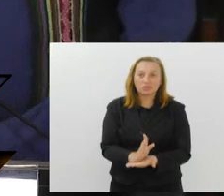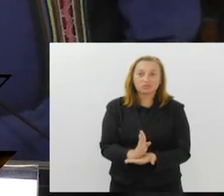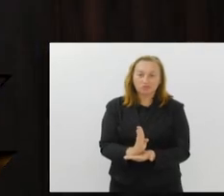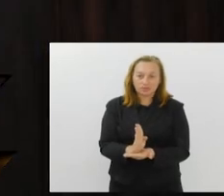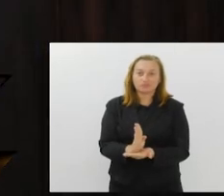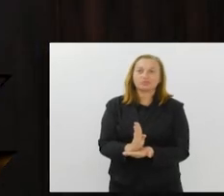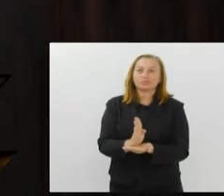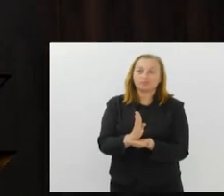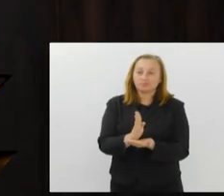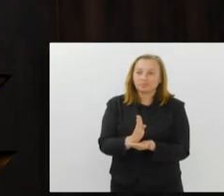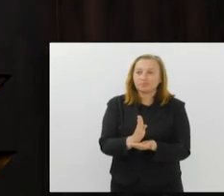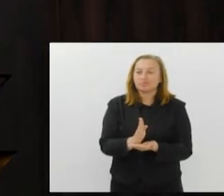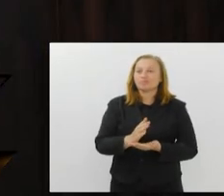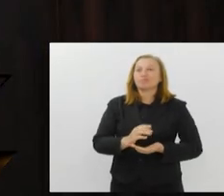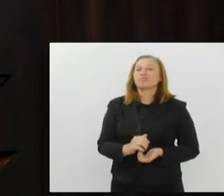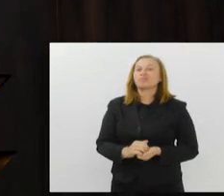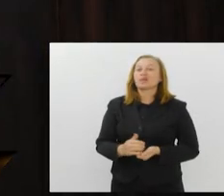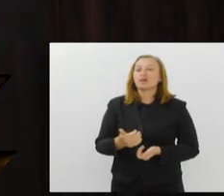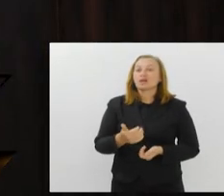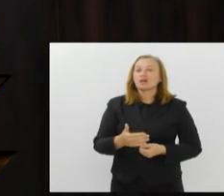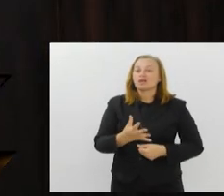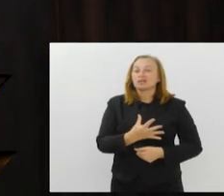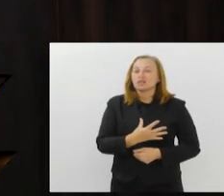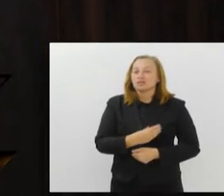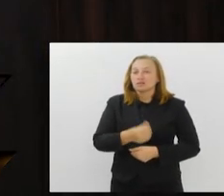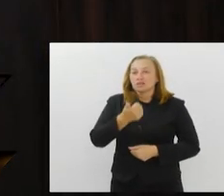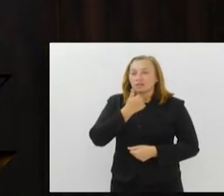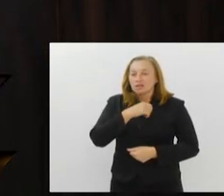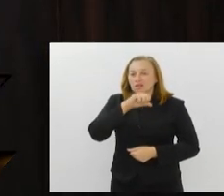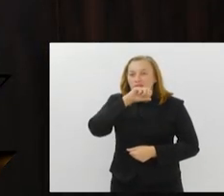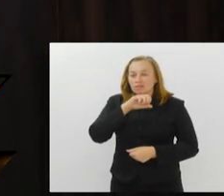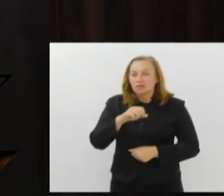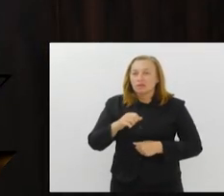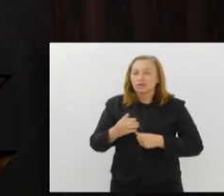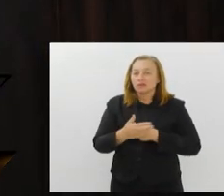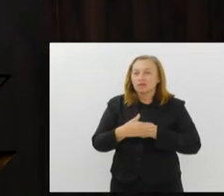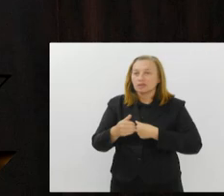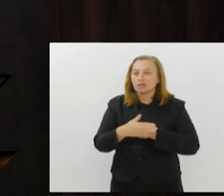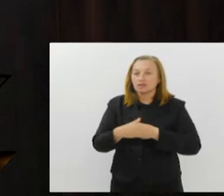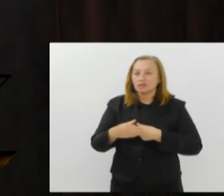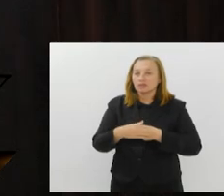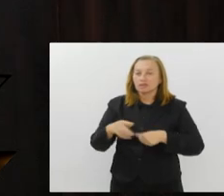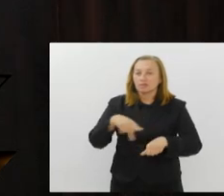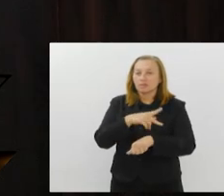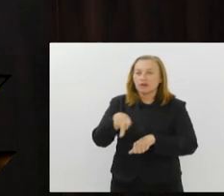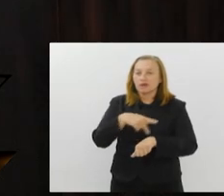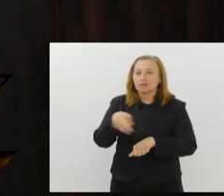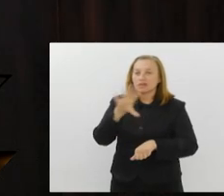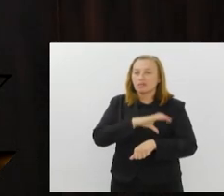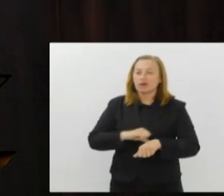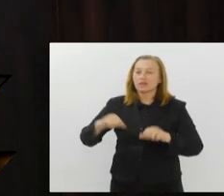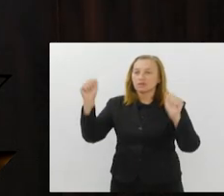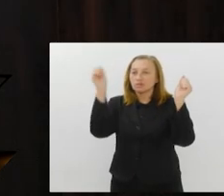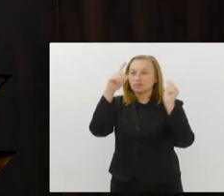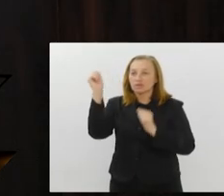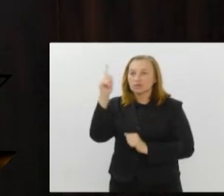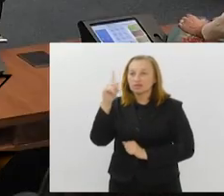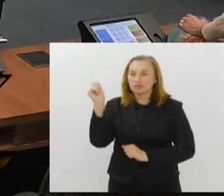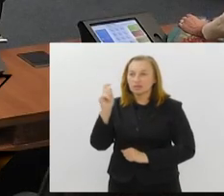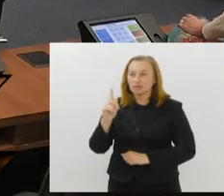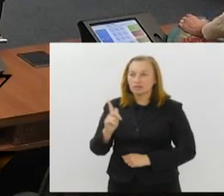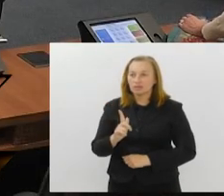milas do Brasil a pátria amada dos filhos desses sobre as mães Gentil patriada